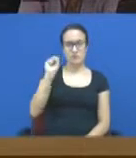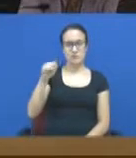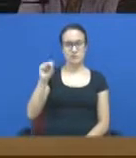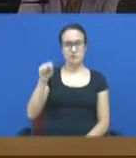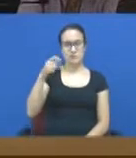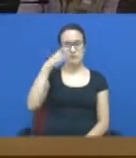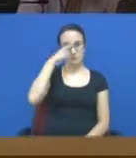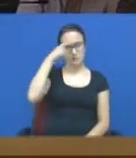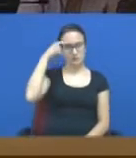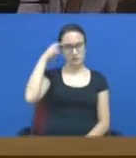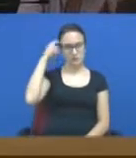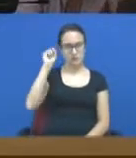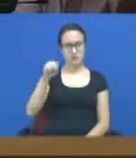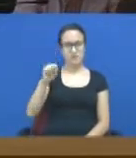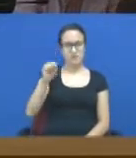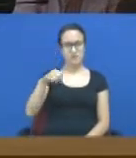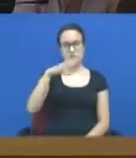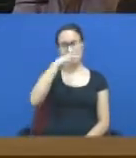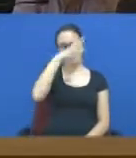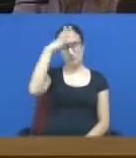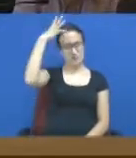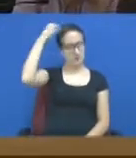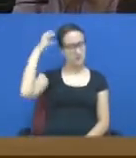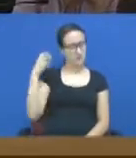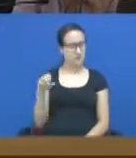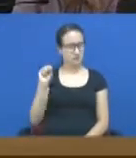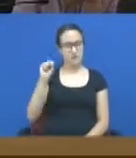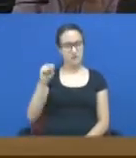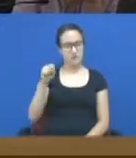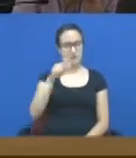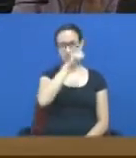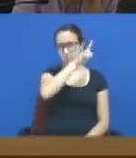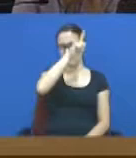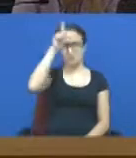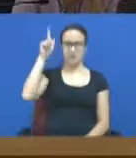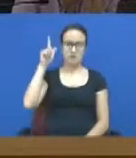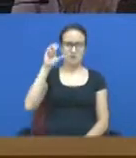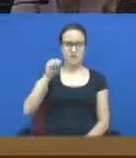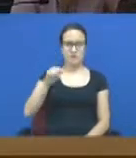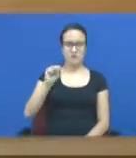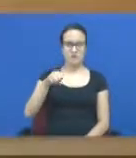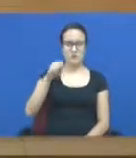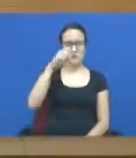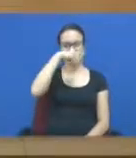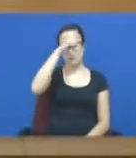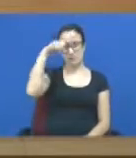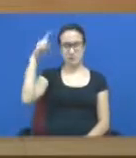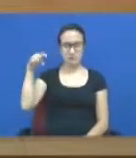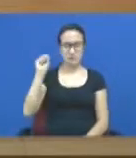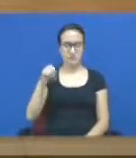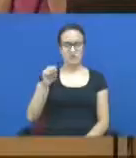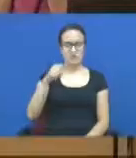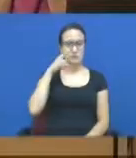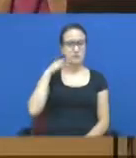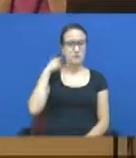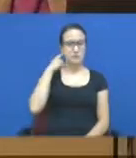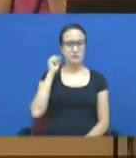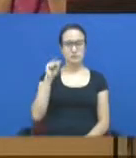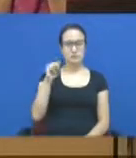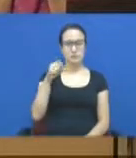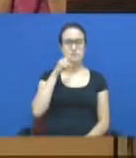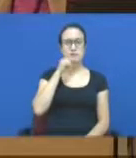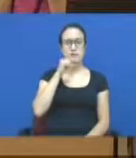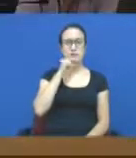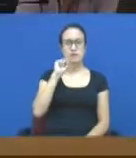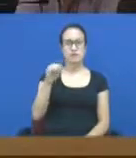Doutor Júlio. Sim. Lubogo. Sim. Luizinho. Sim. Doutora Mayra. Sim. Newton Santos, sim. Doutor Raul. Sim.